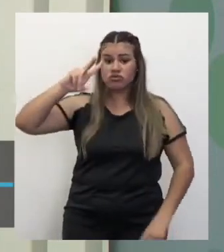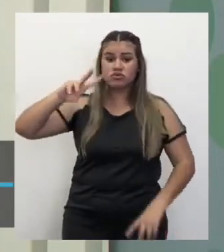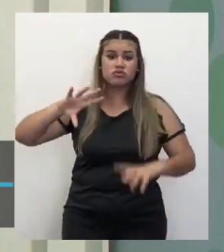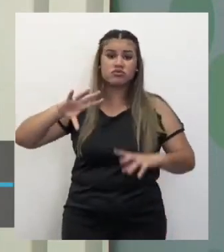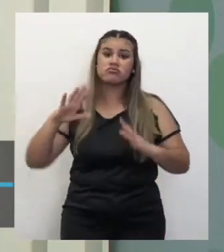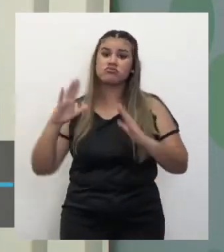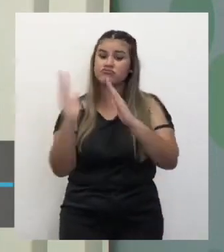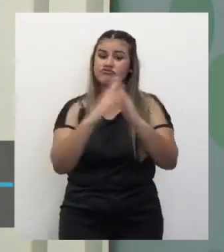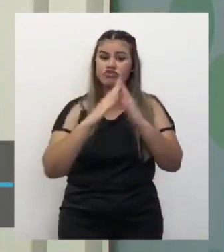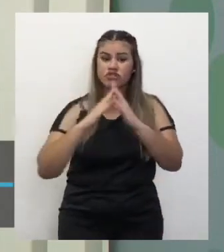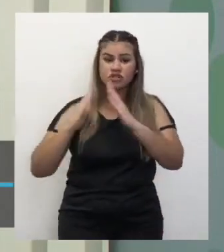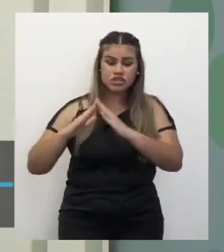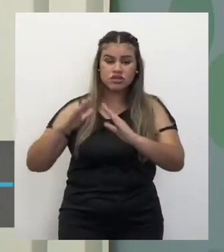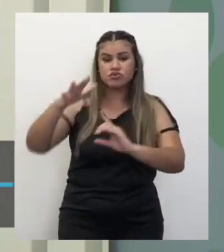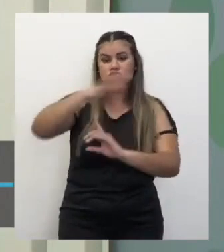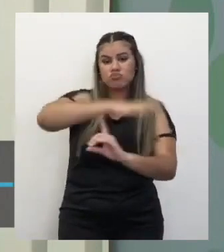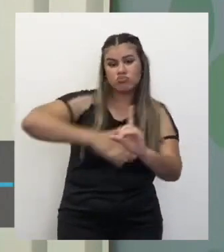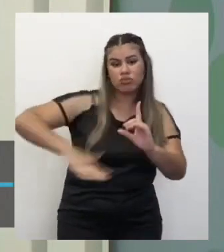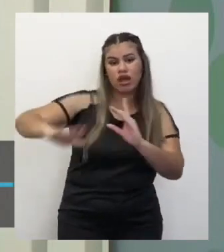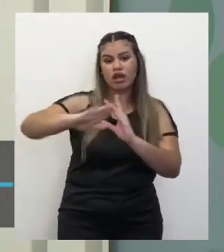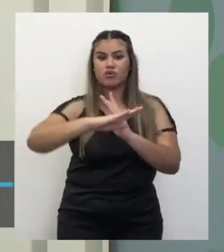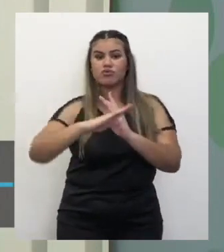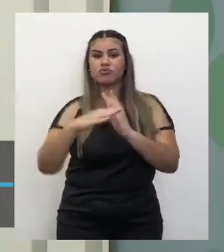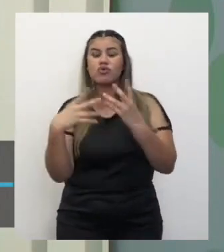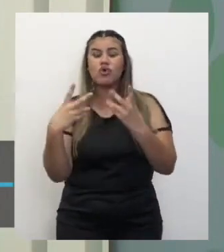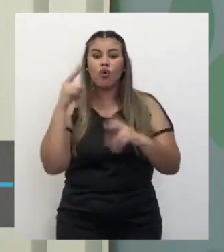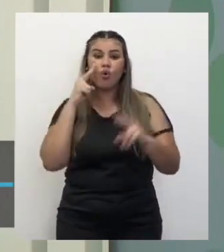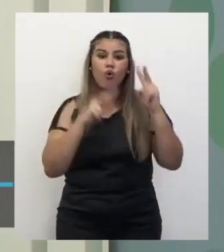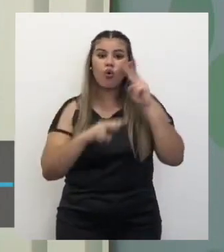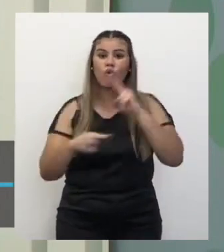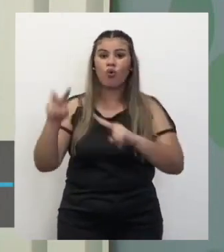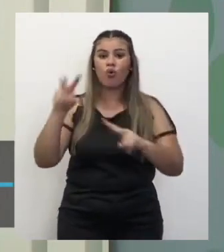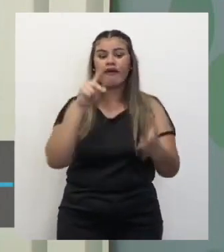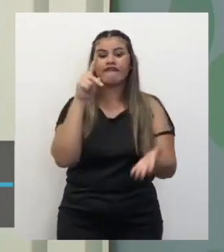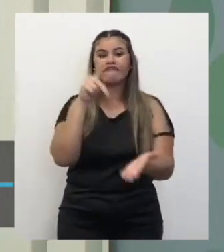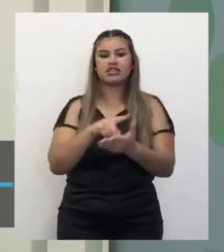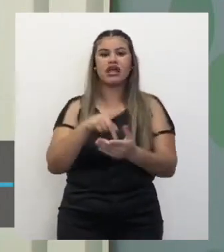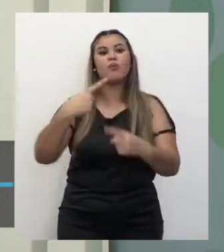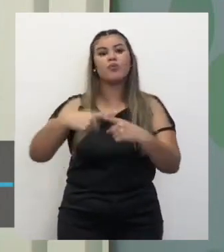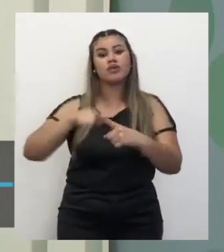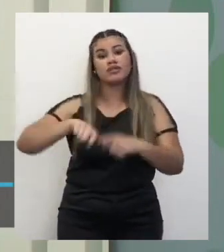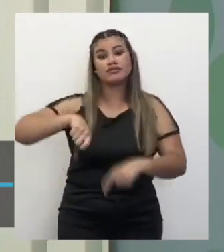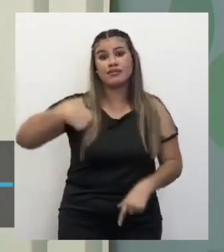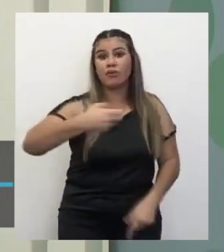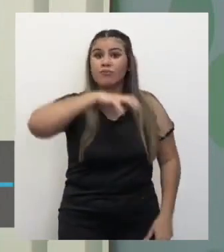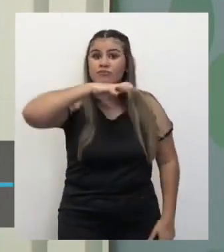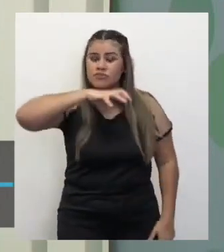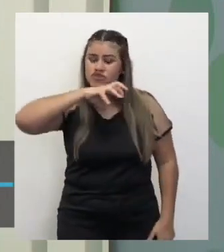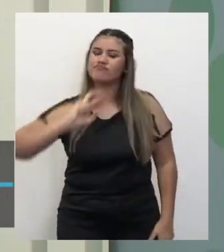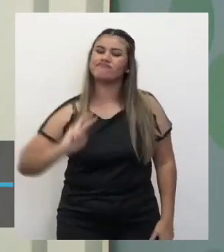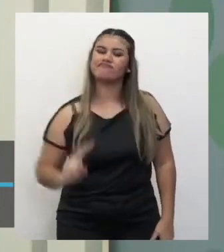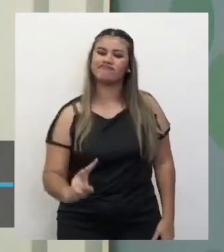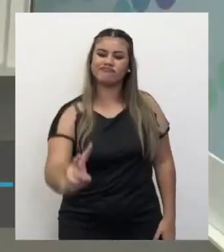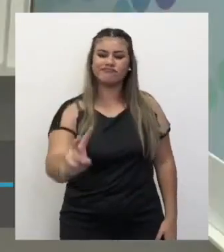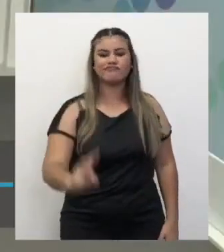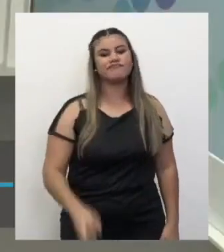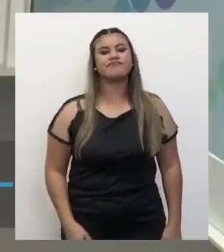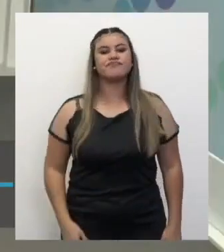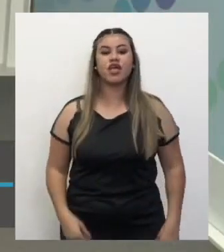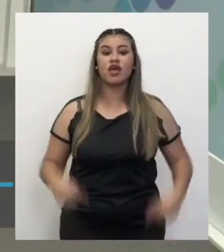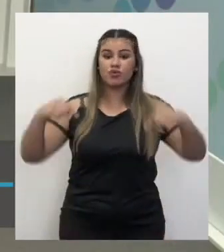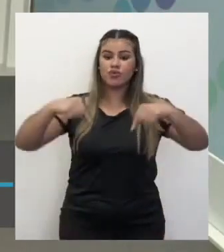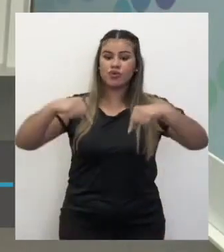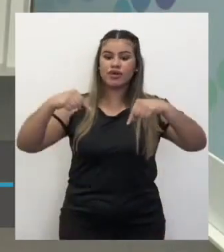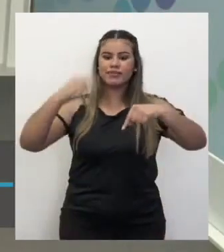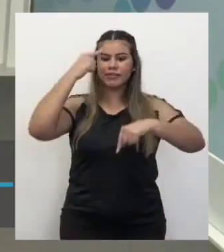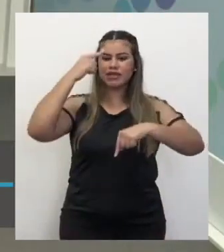nossa vizinhança, quanto no nosso bairro, e olharmos a realidade, porque esse bicho ainda está por aí. Infelizmente. Eu tô aqui pensando, Mauro, que eles acabam